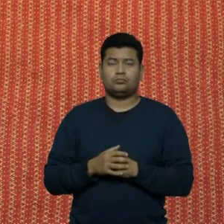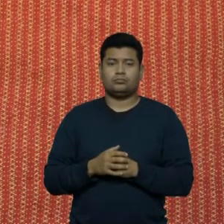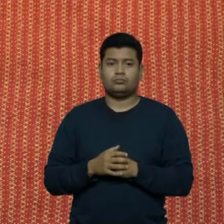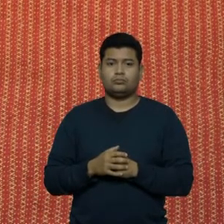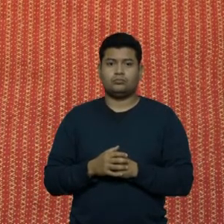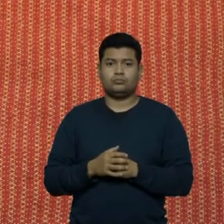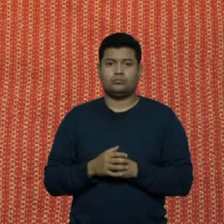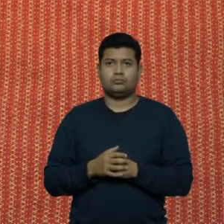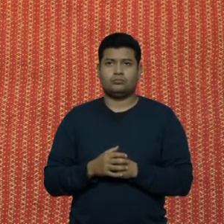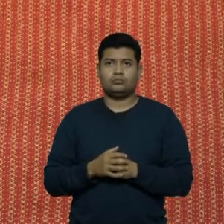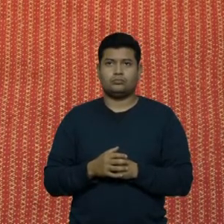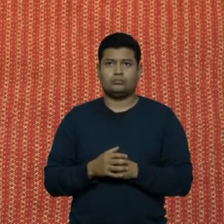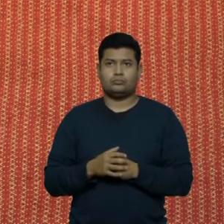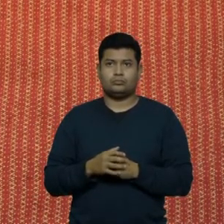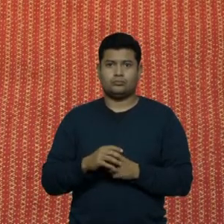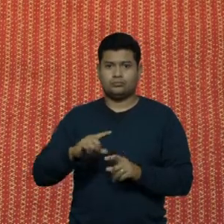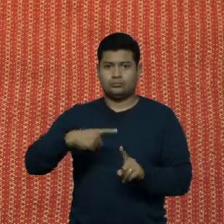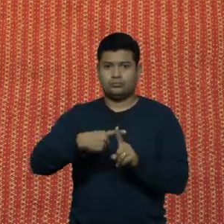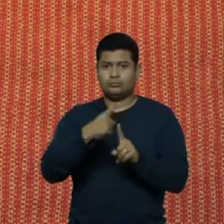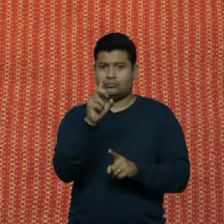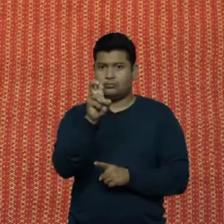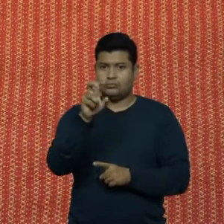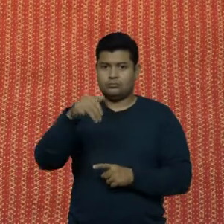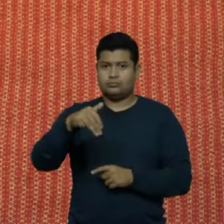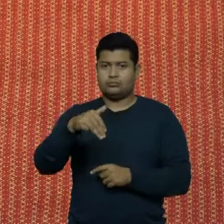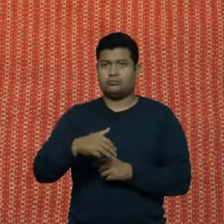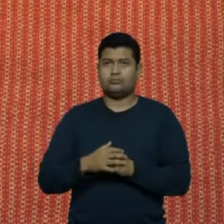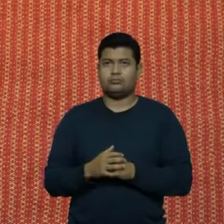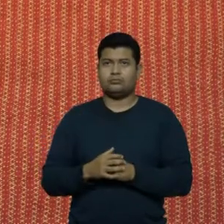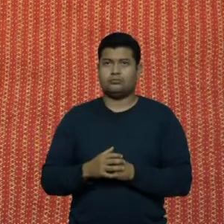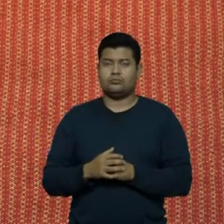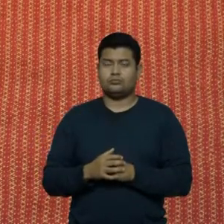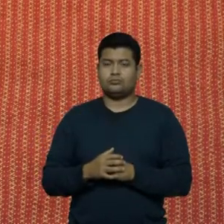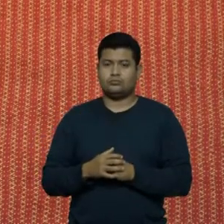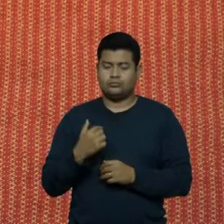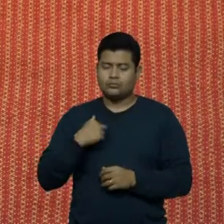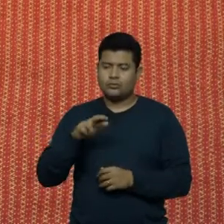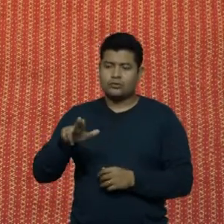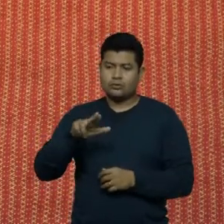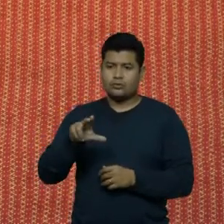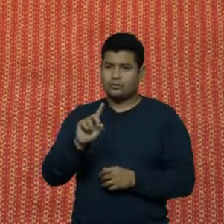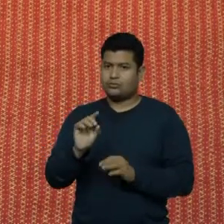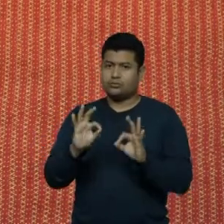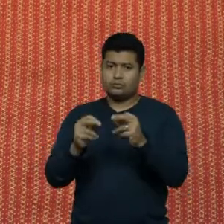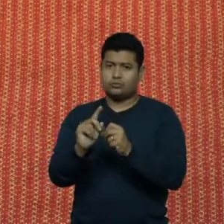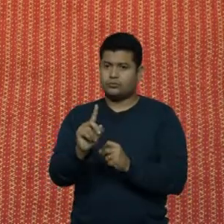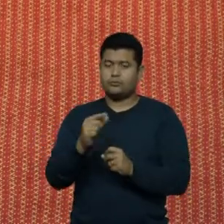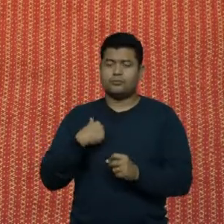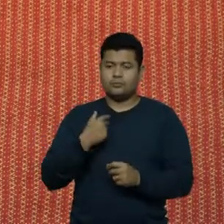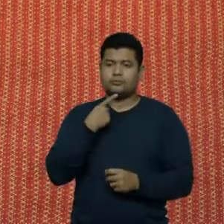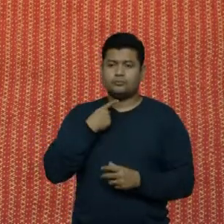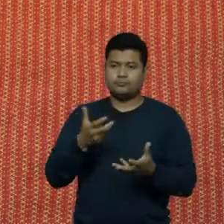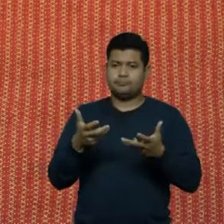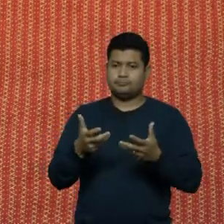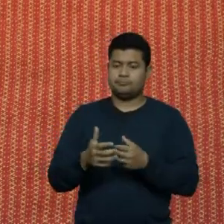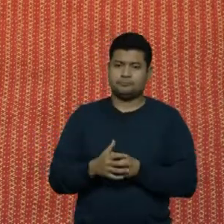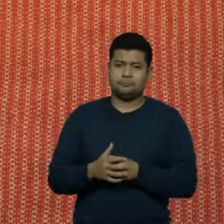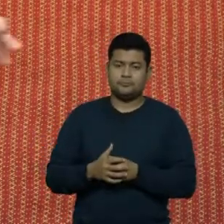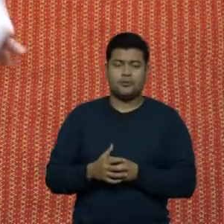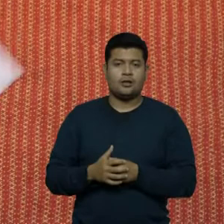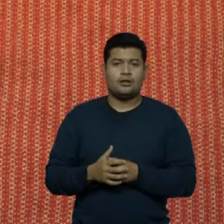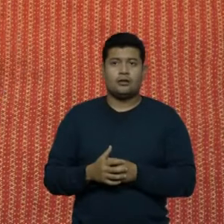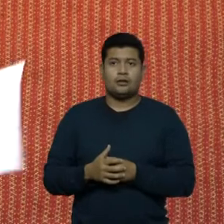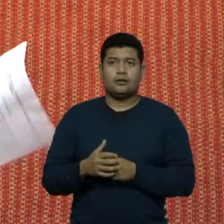deseja mais cinco minutos e não Elisa tudo mas aí então está está muito